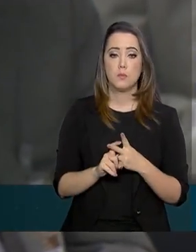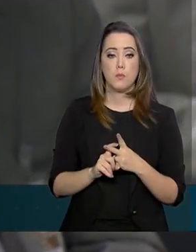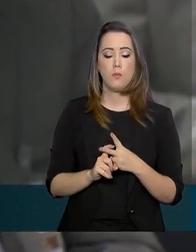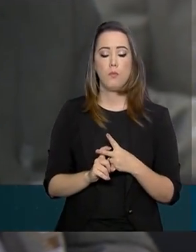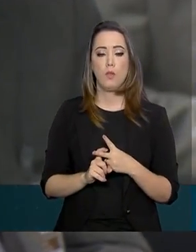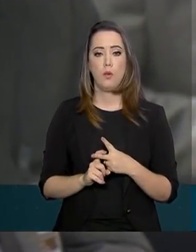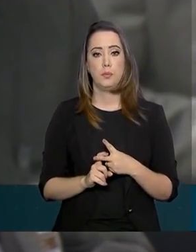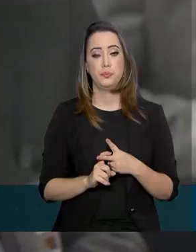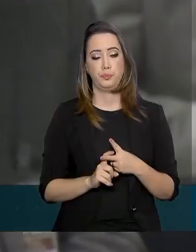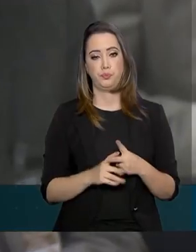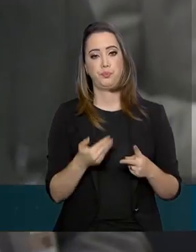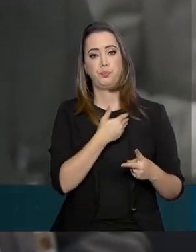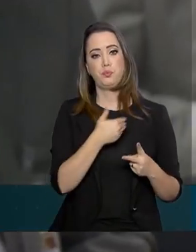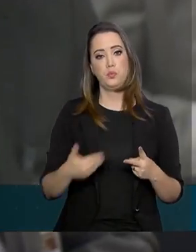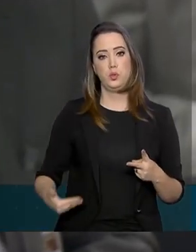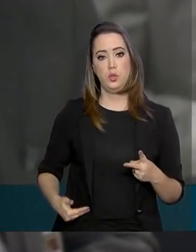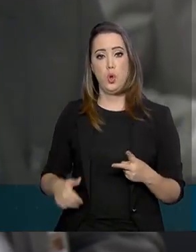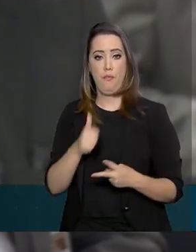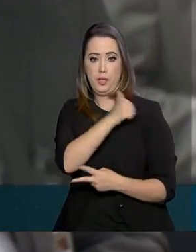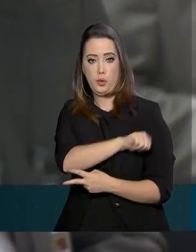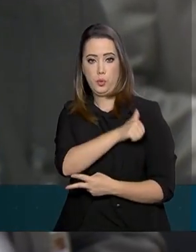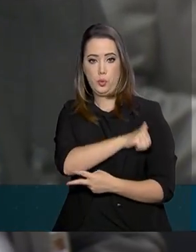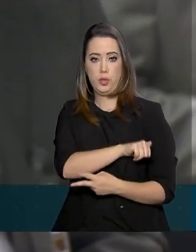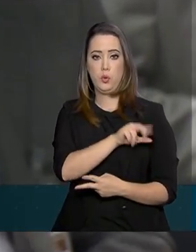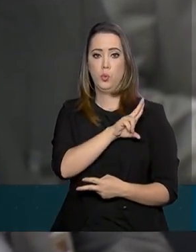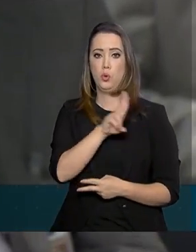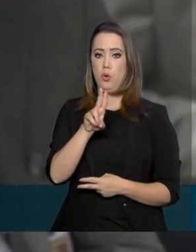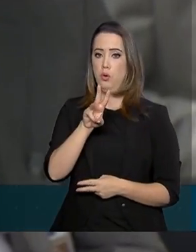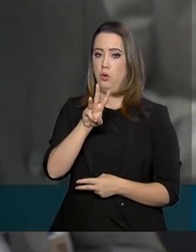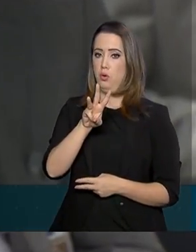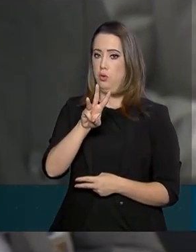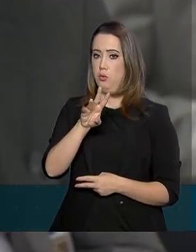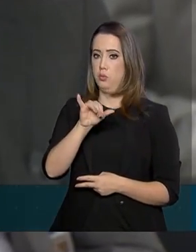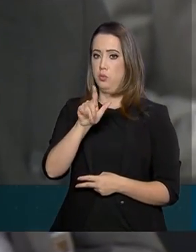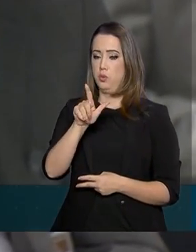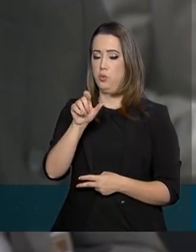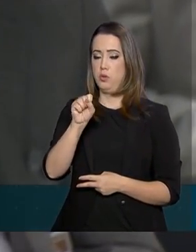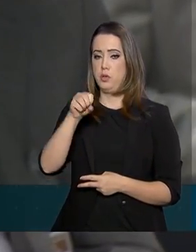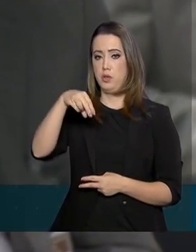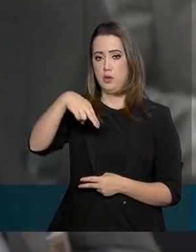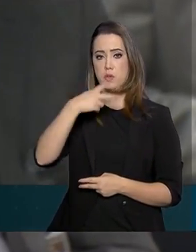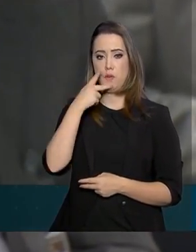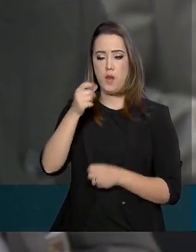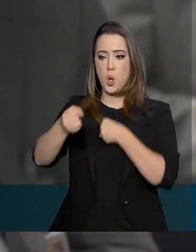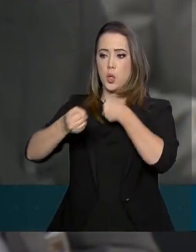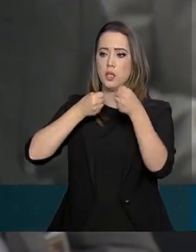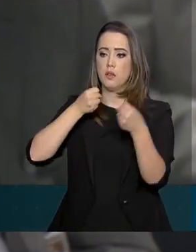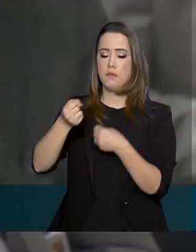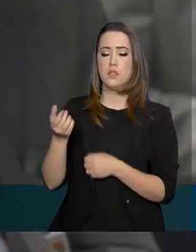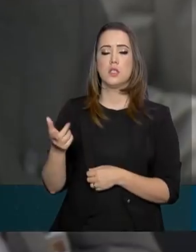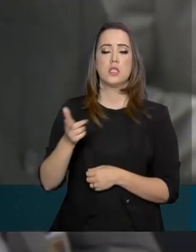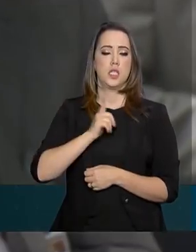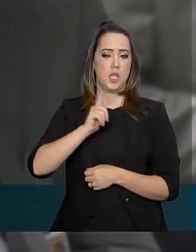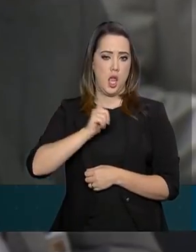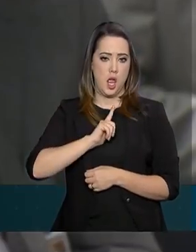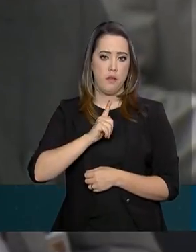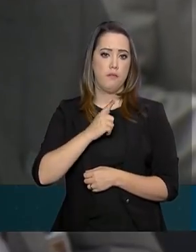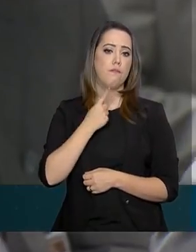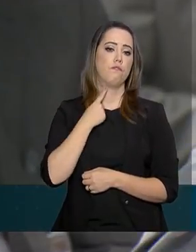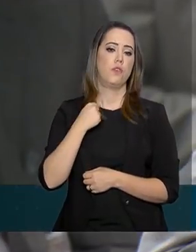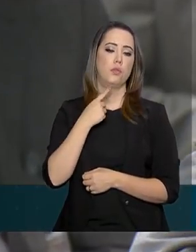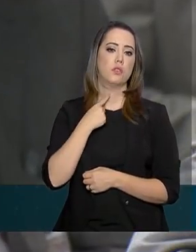jornal a dor do rio wilson vídeo eu disse que disse durante uma entrevista que ele tem intenção de